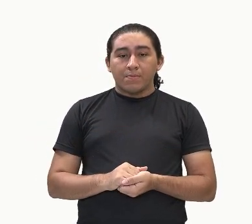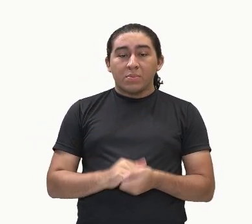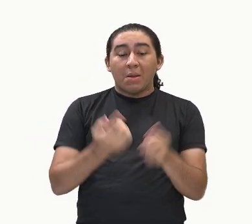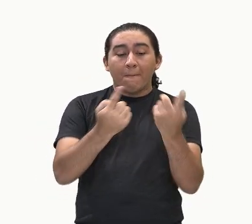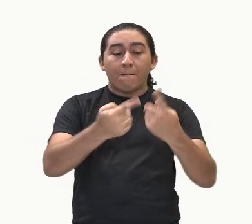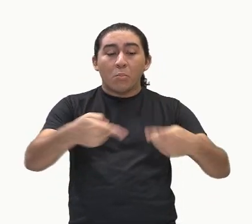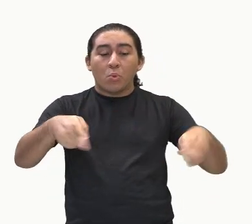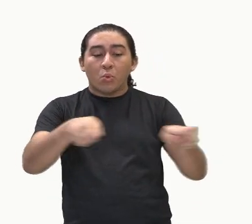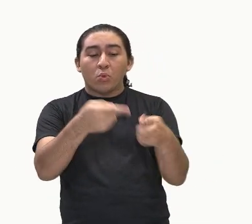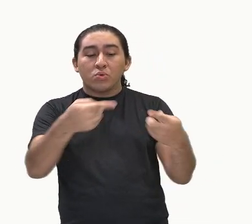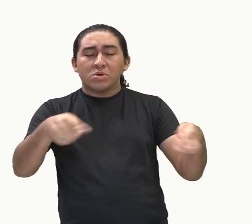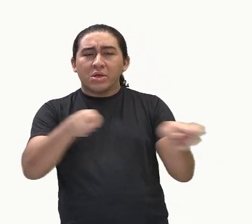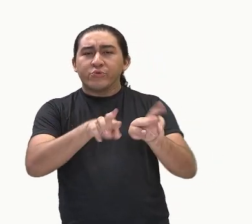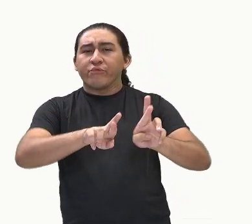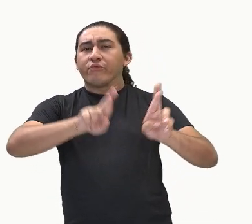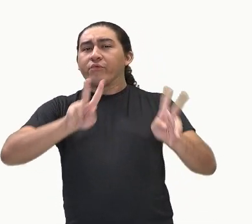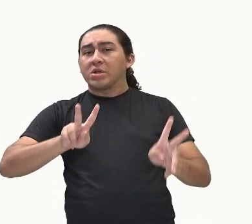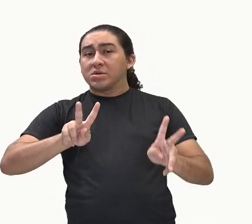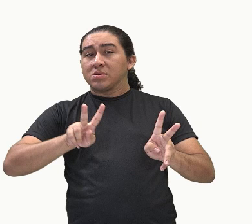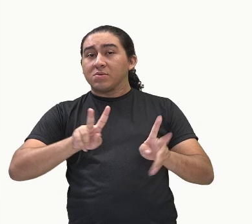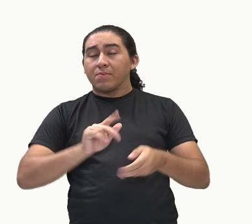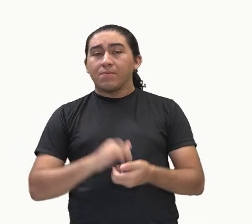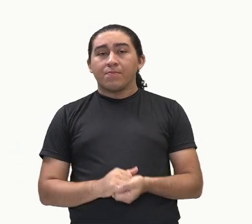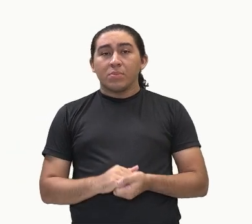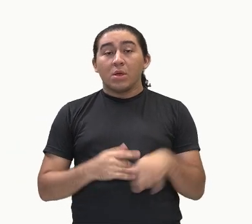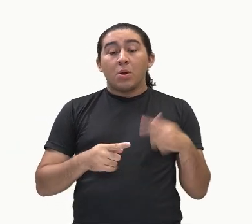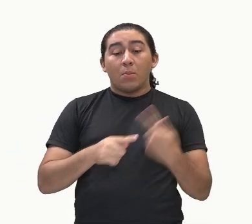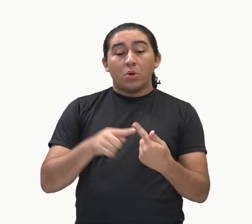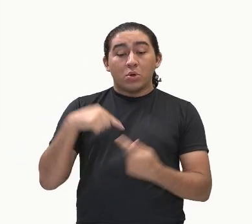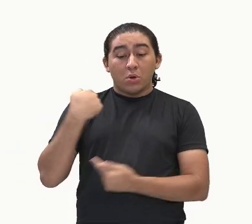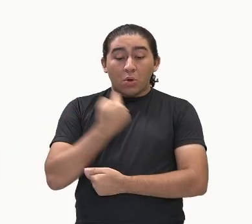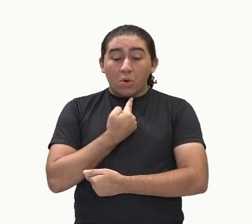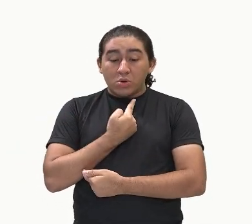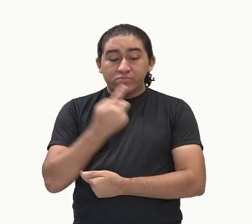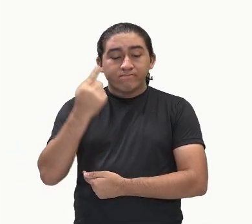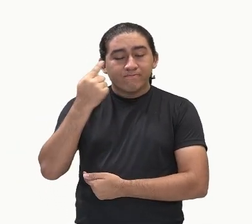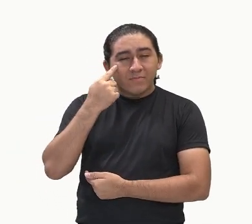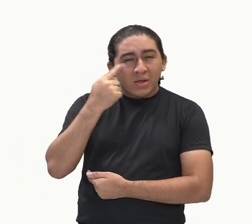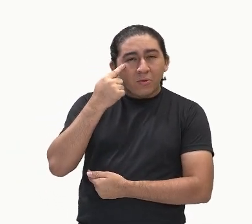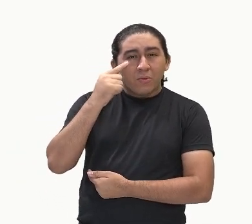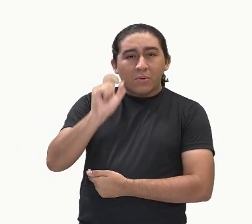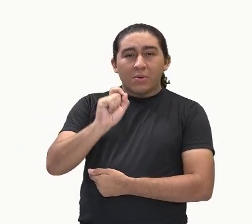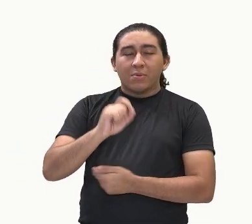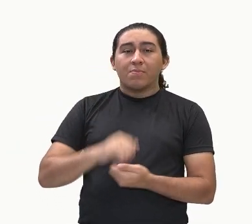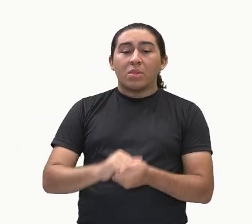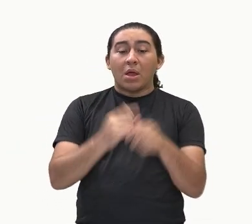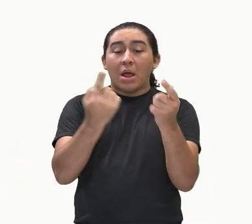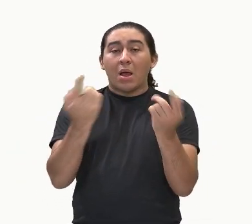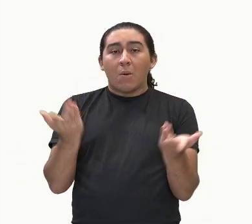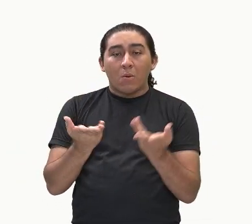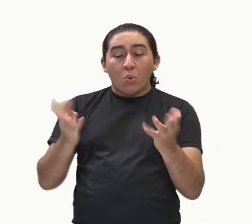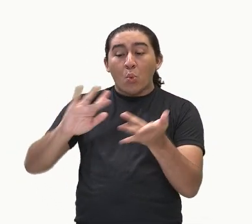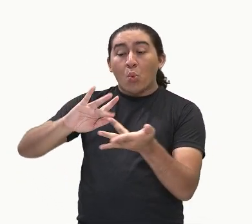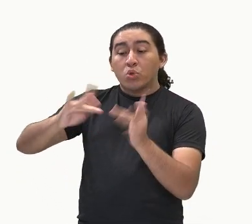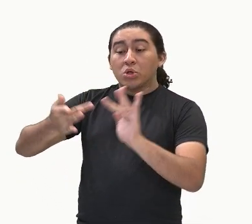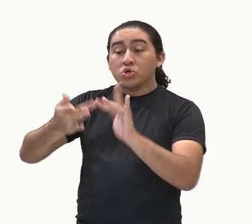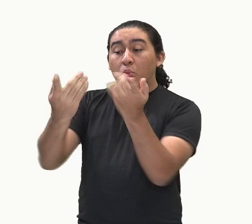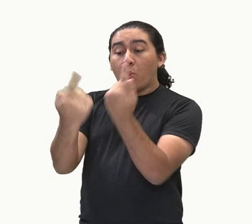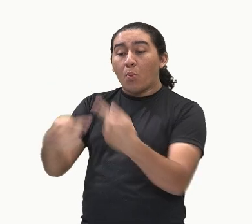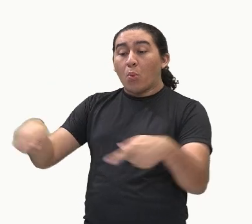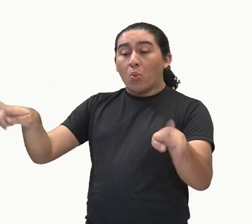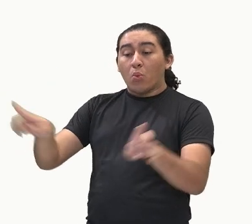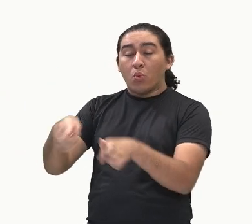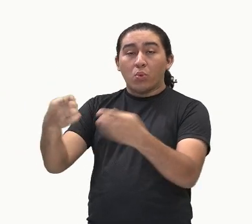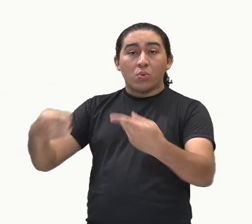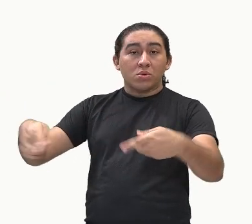musical. Por quê? Aqui vamos ter um olhar para a nossa música, que parte